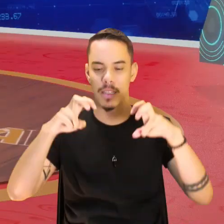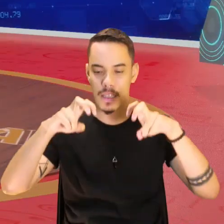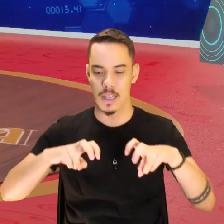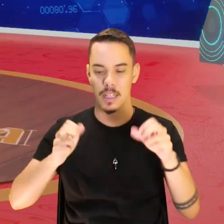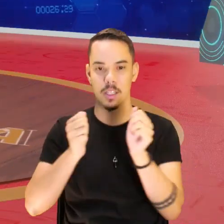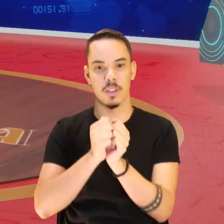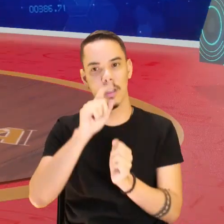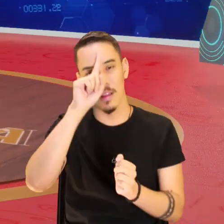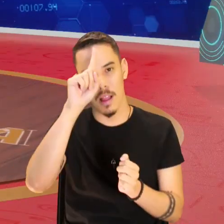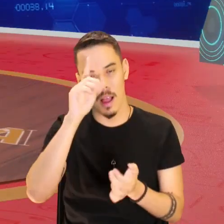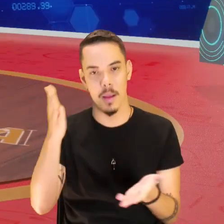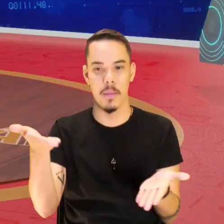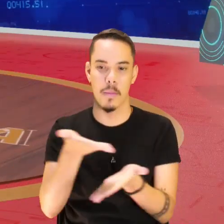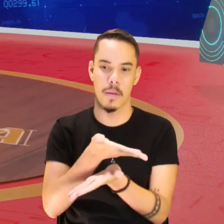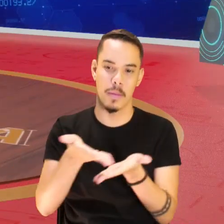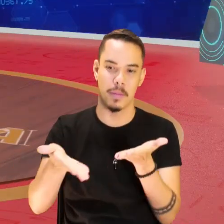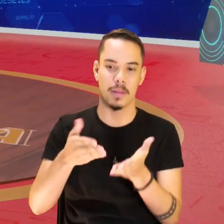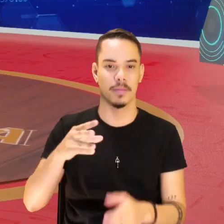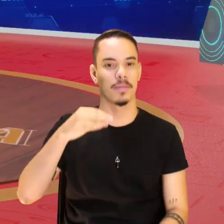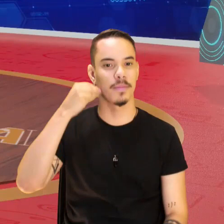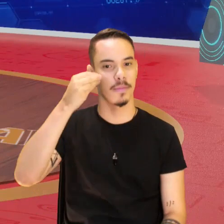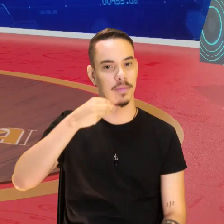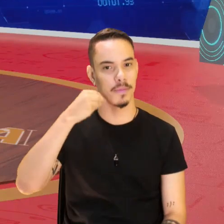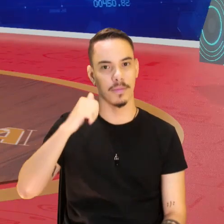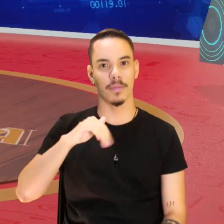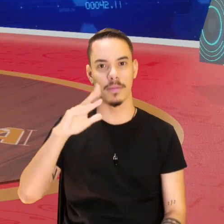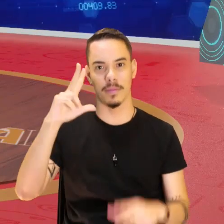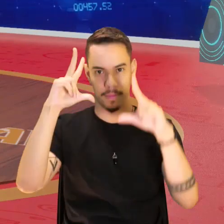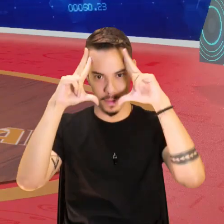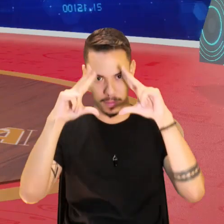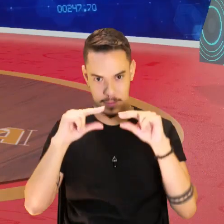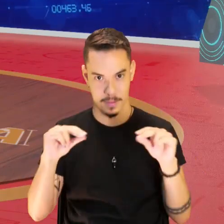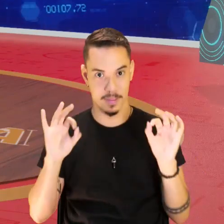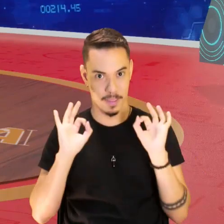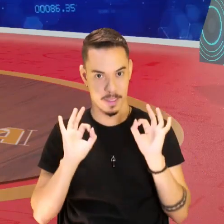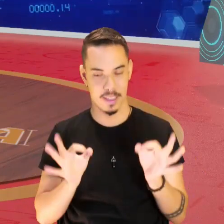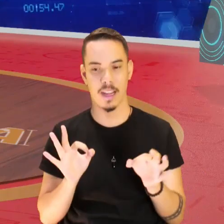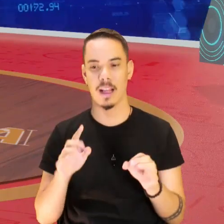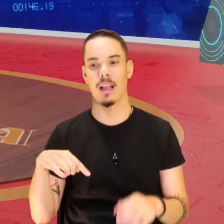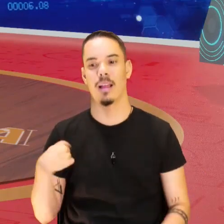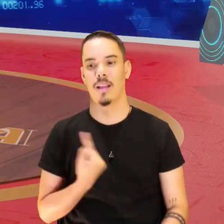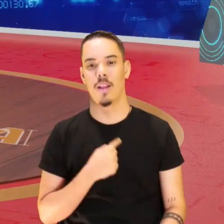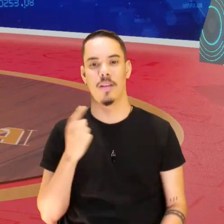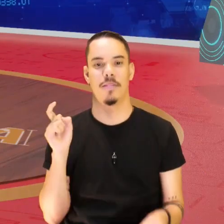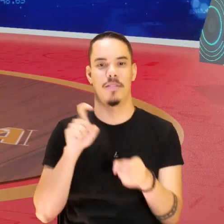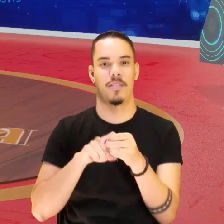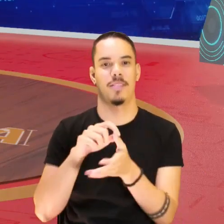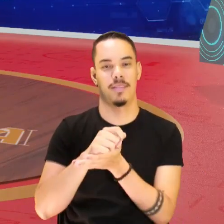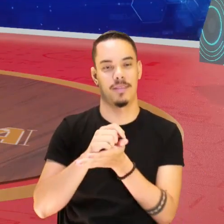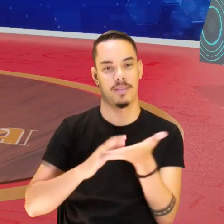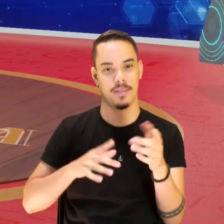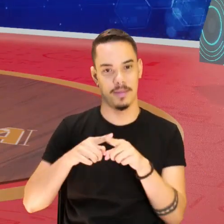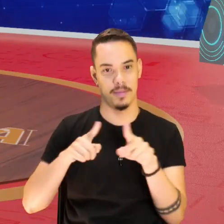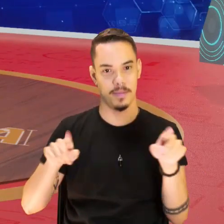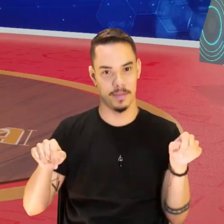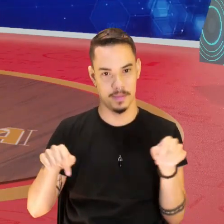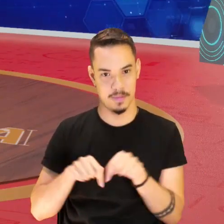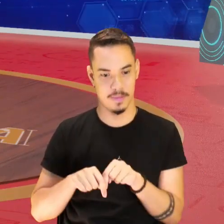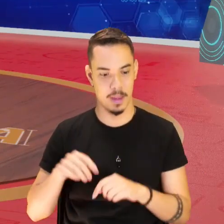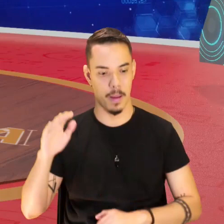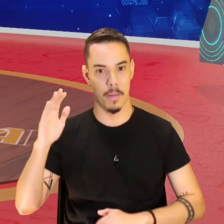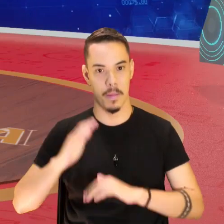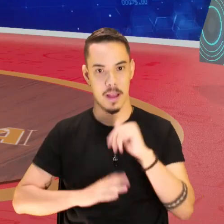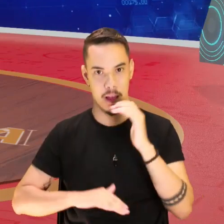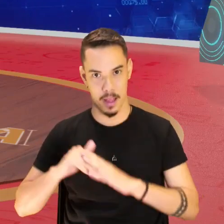divide as ideias compartilha as experiências vai ficar mais tranquilo mais fácil tá mas já já a gente volta aí com as atividades de sala isso é mais